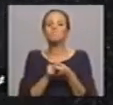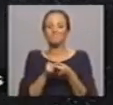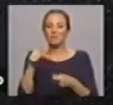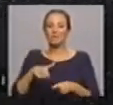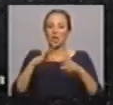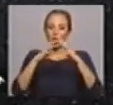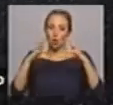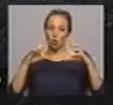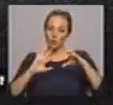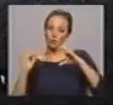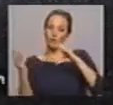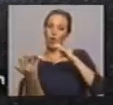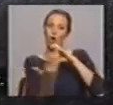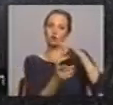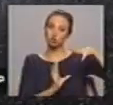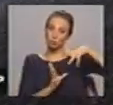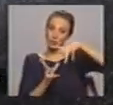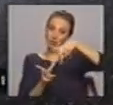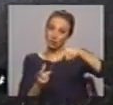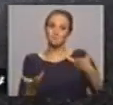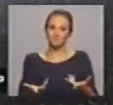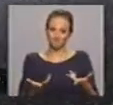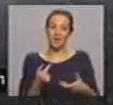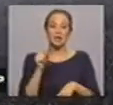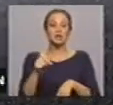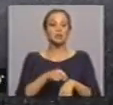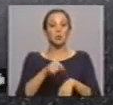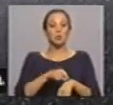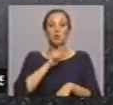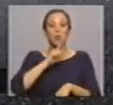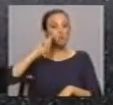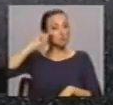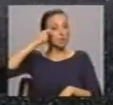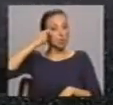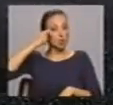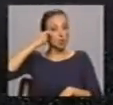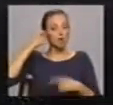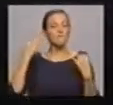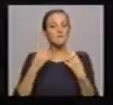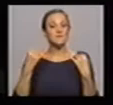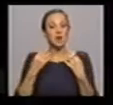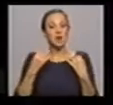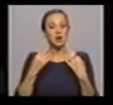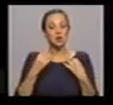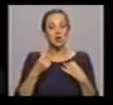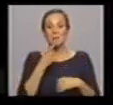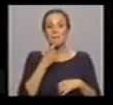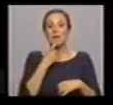nuvem de Oort. Bom, nessa altura pode efetivamente afetar de grande maneira aqueles cometas e asteroides que estão